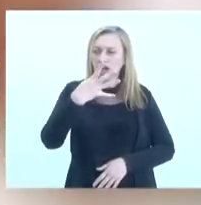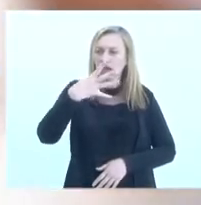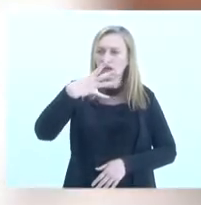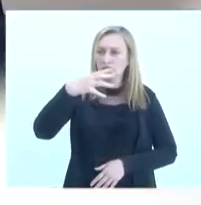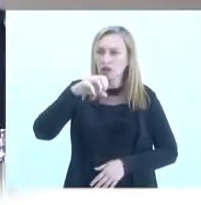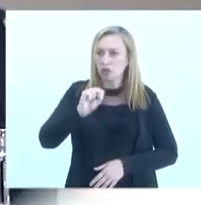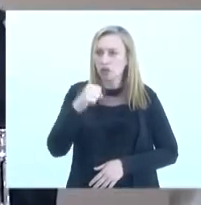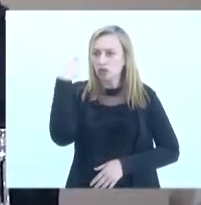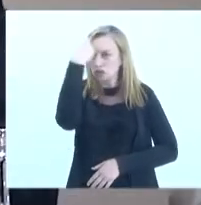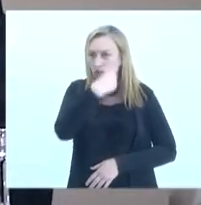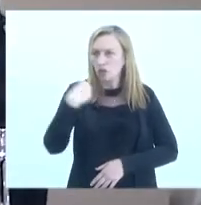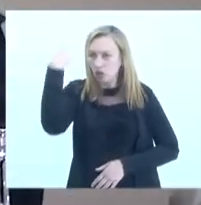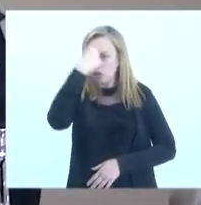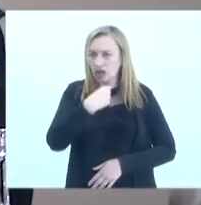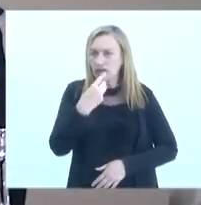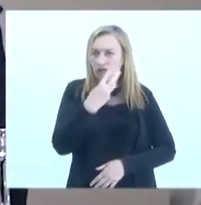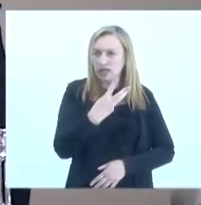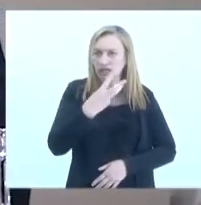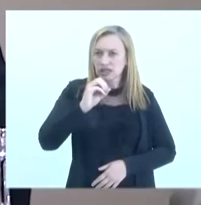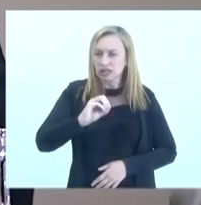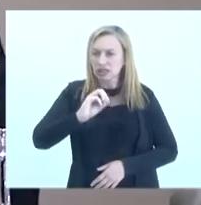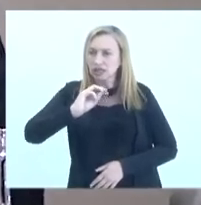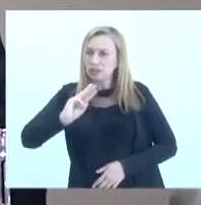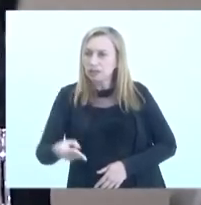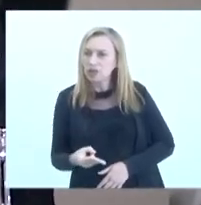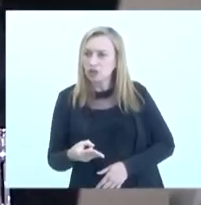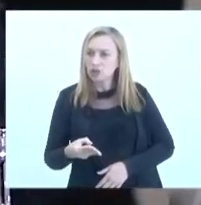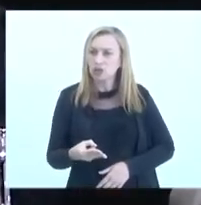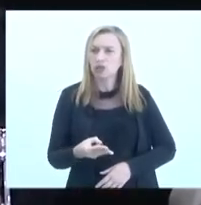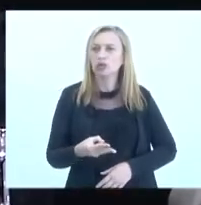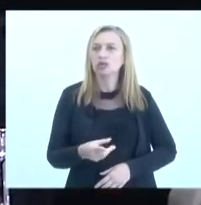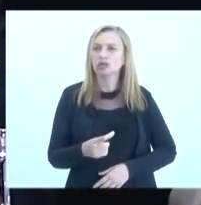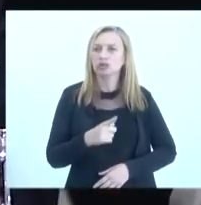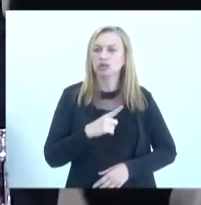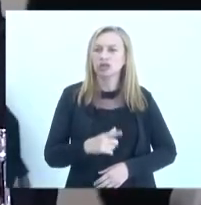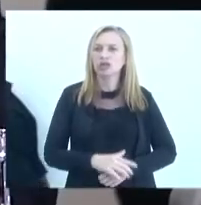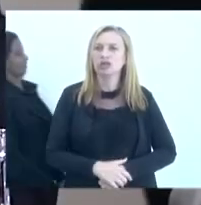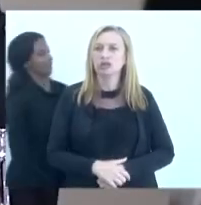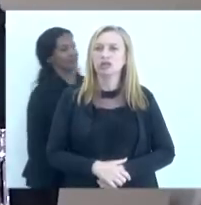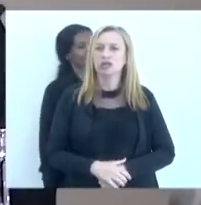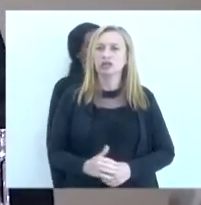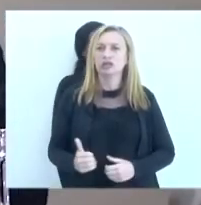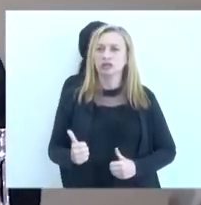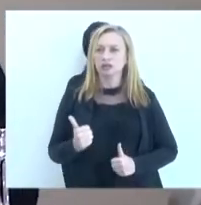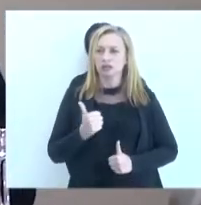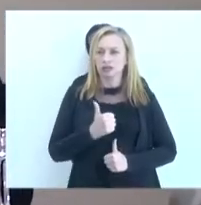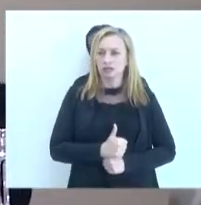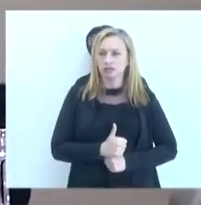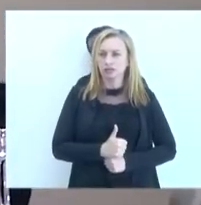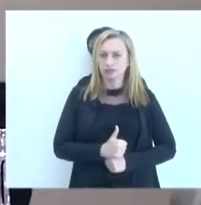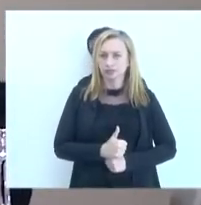teve 30 mil inscritos para tomar um empréstimo, em 48 horas. Então, são